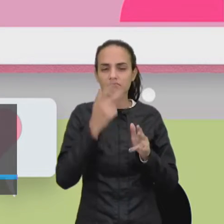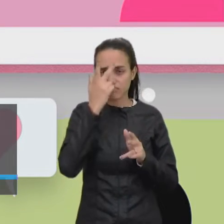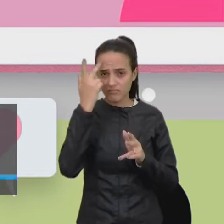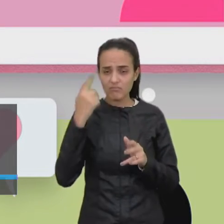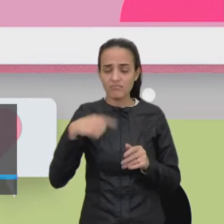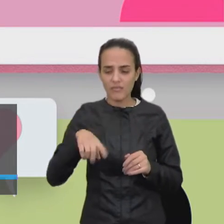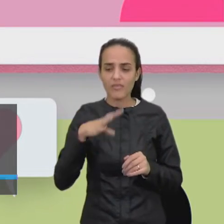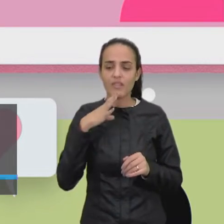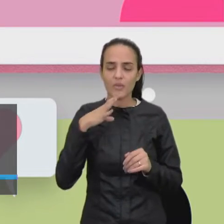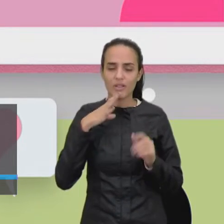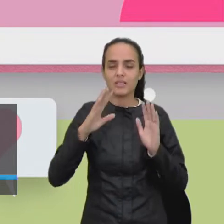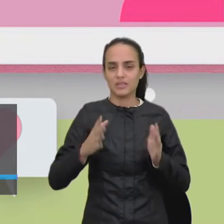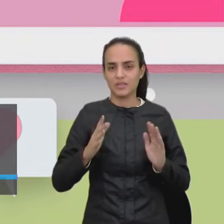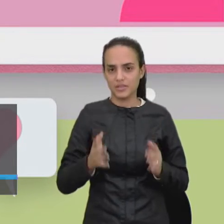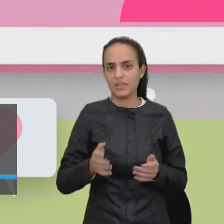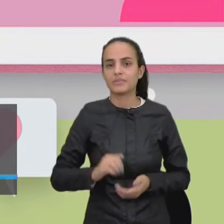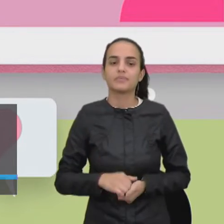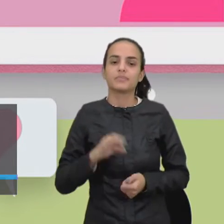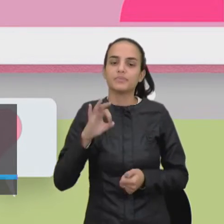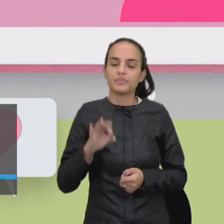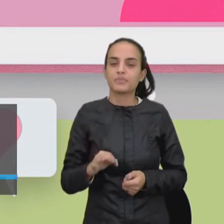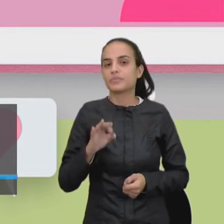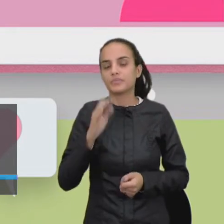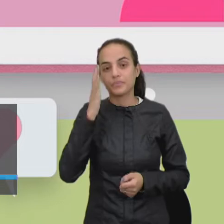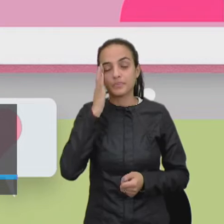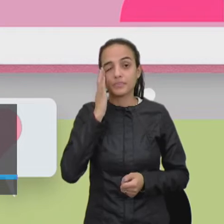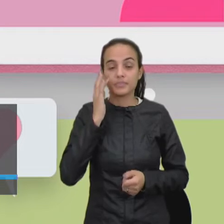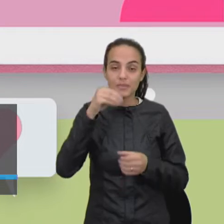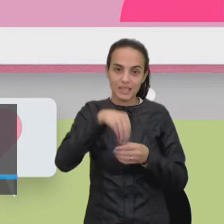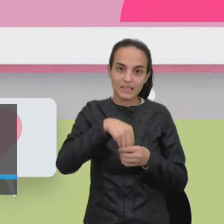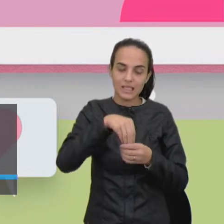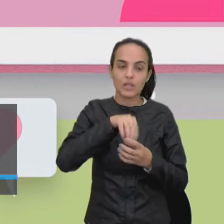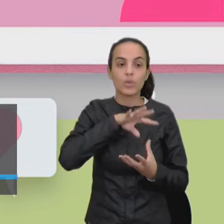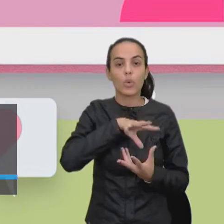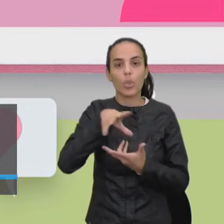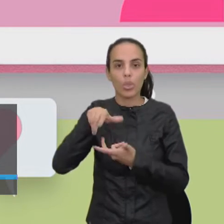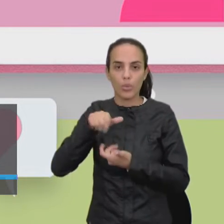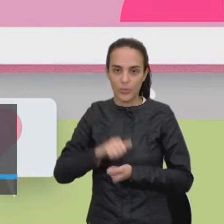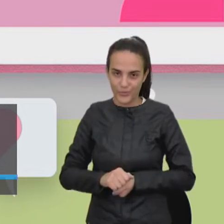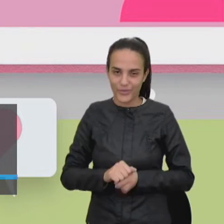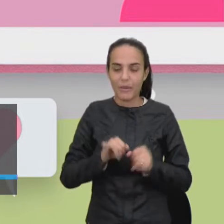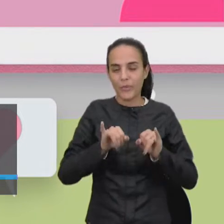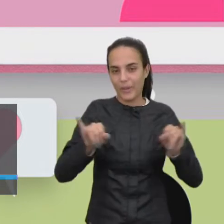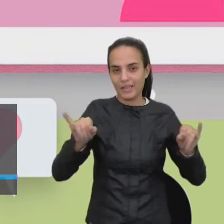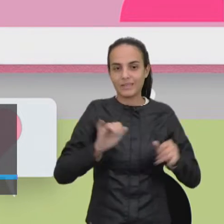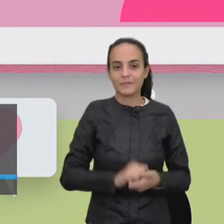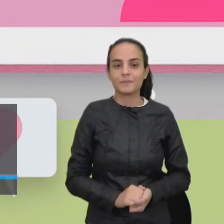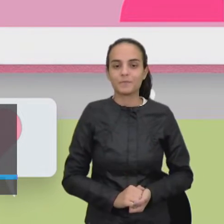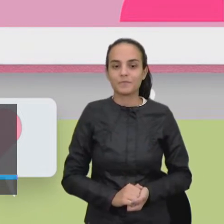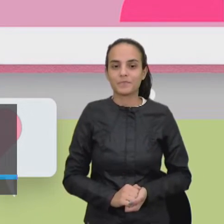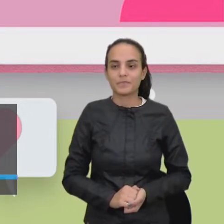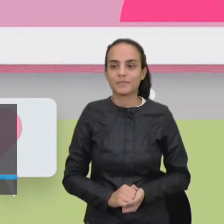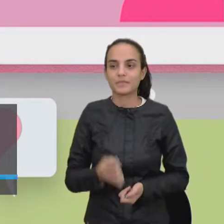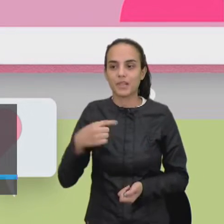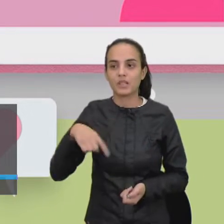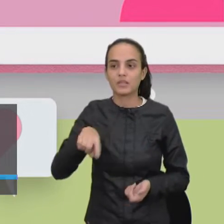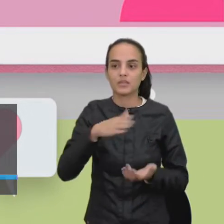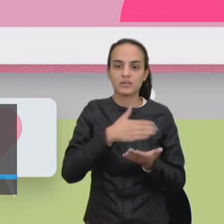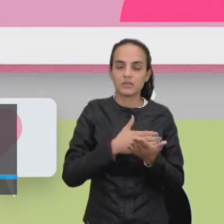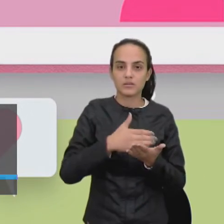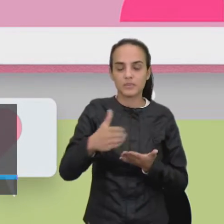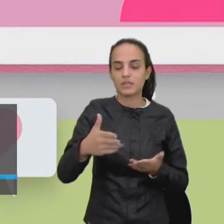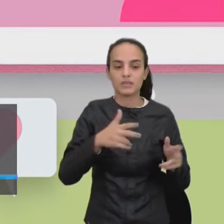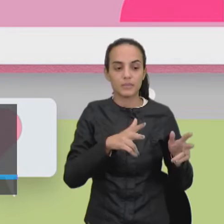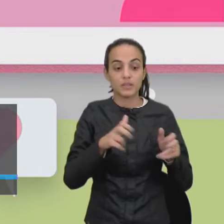gente conhece realmente estão classificadas dentro desse universo da propaganda. Entendendo isso, a gente começa a